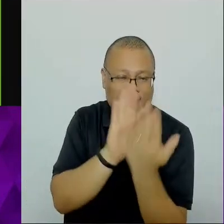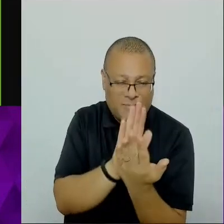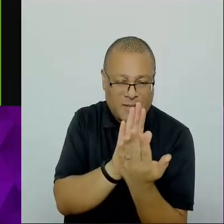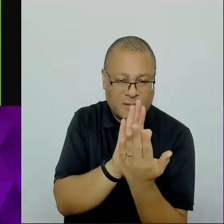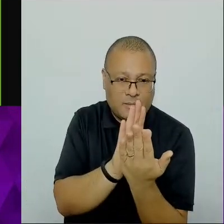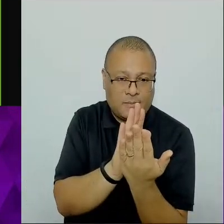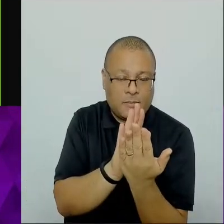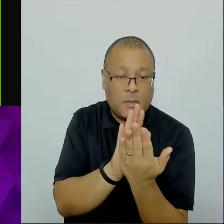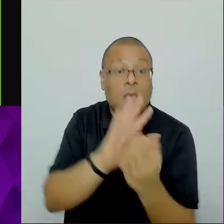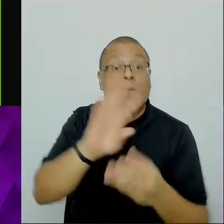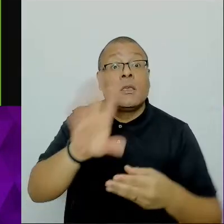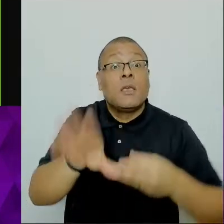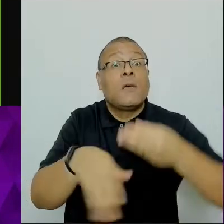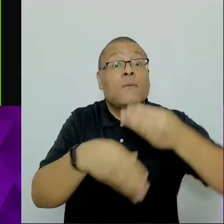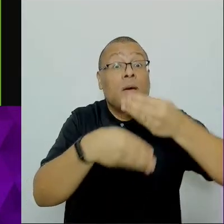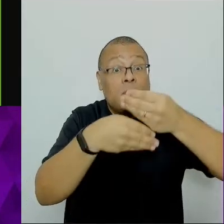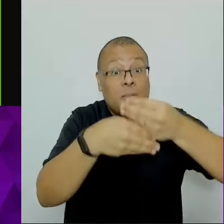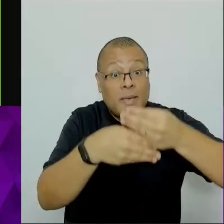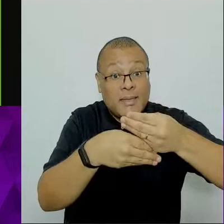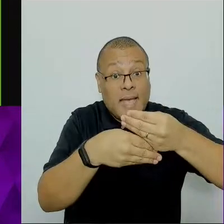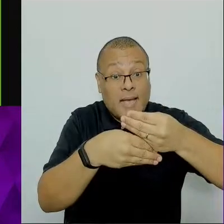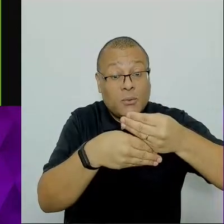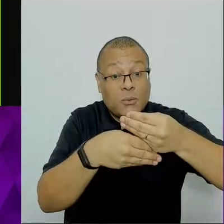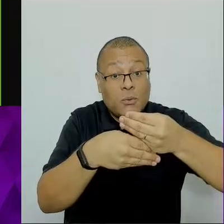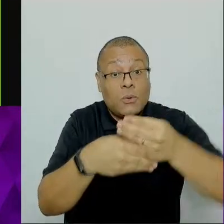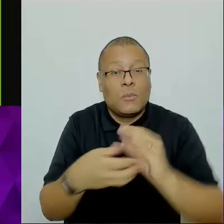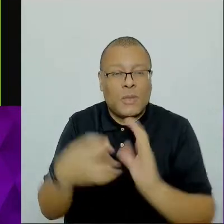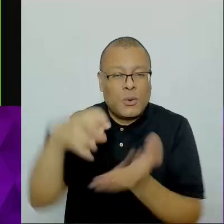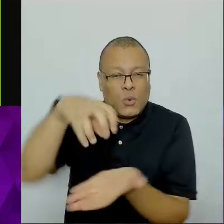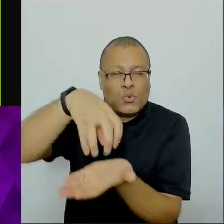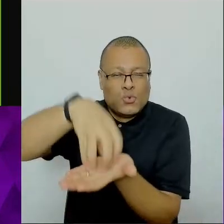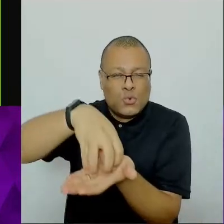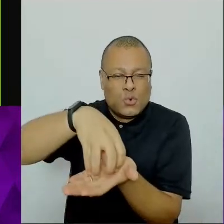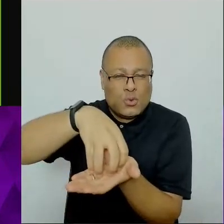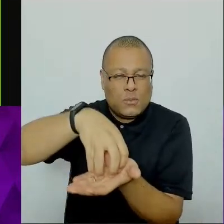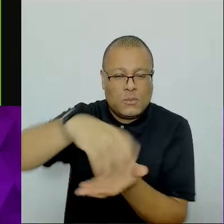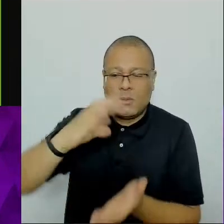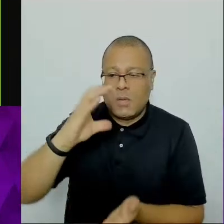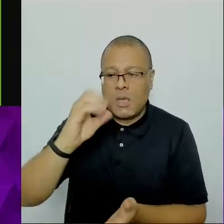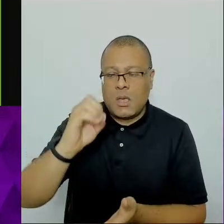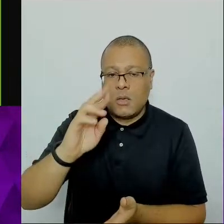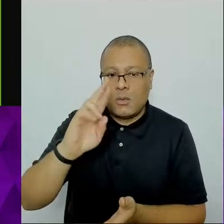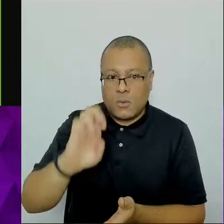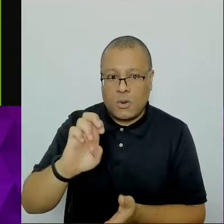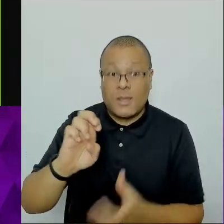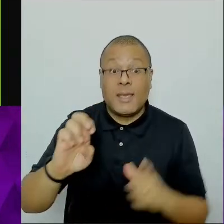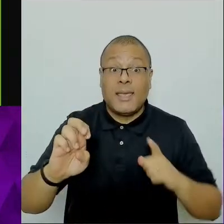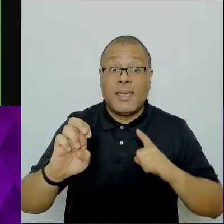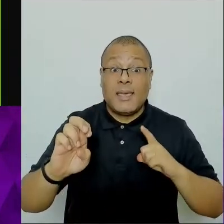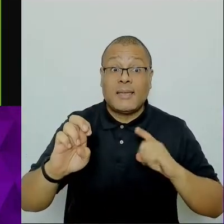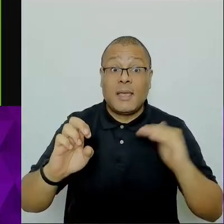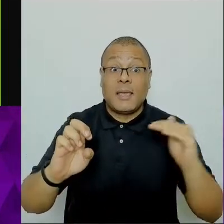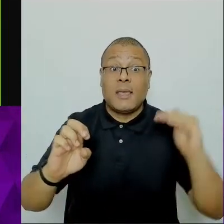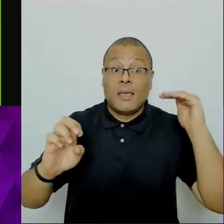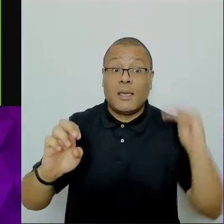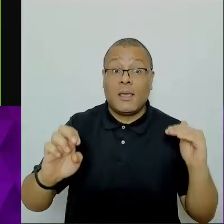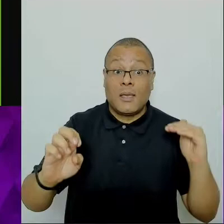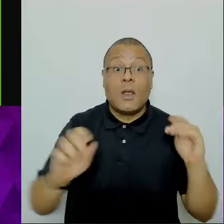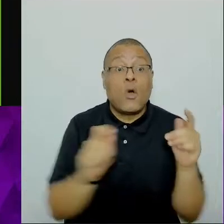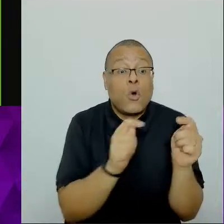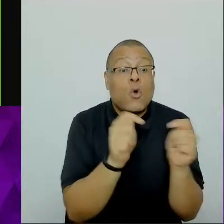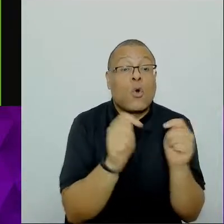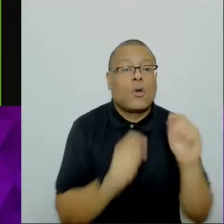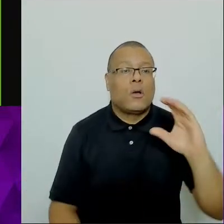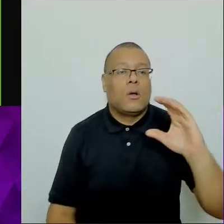vai ser implementada pelo nosso core aqui. E além disso, a gente tem uma pontinha aqui importante, que é o controller, o